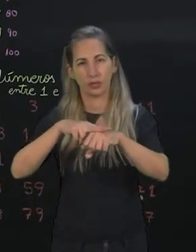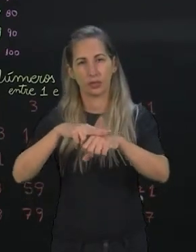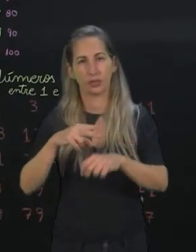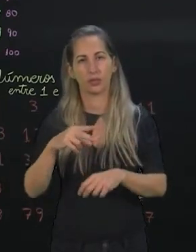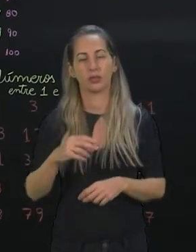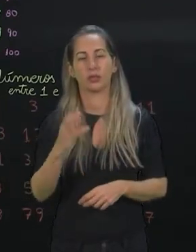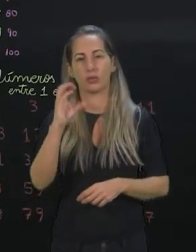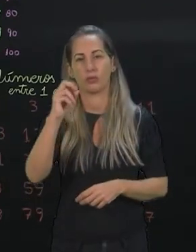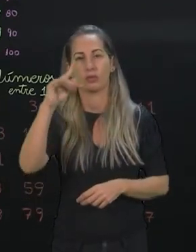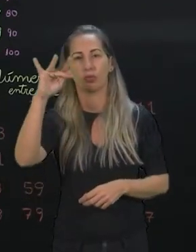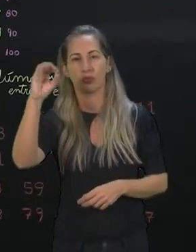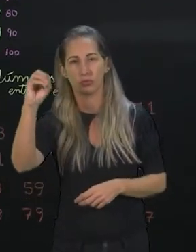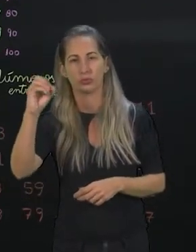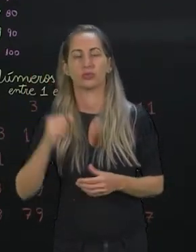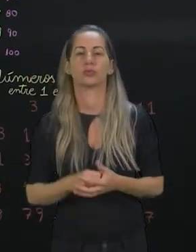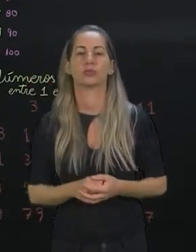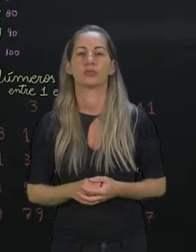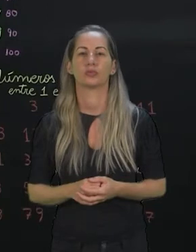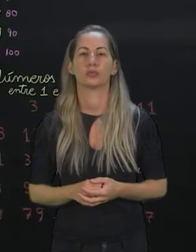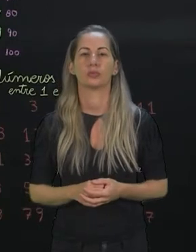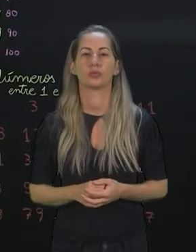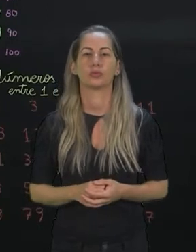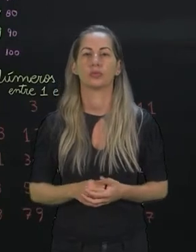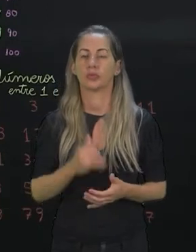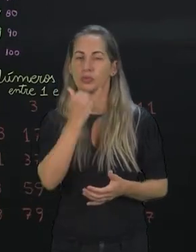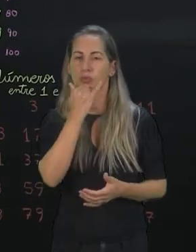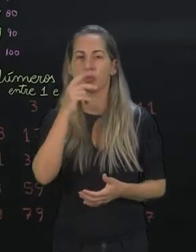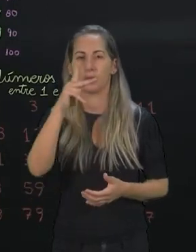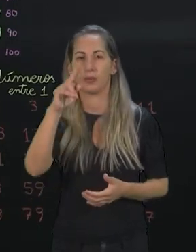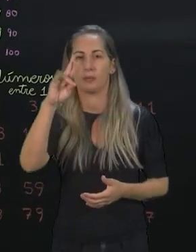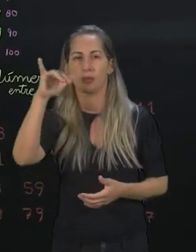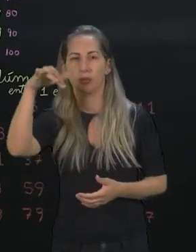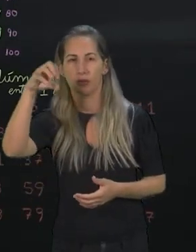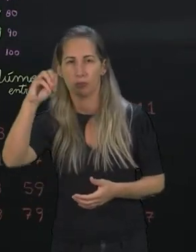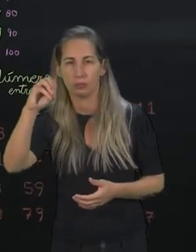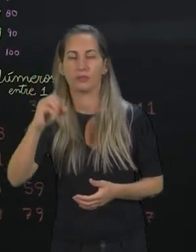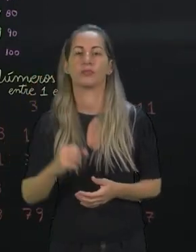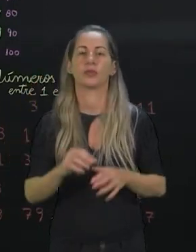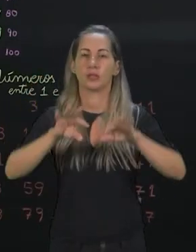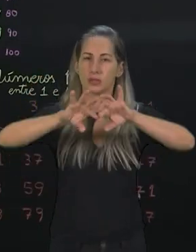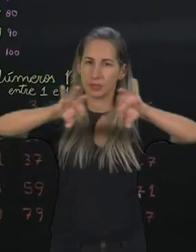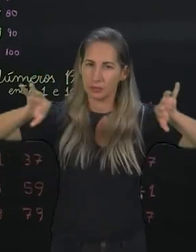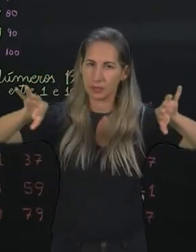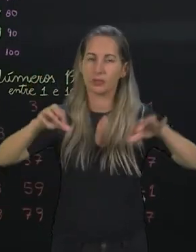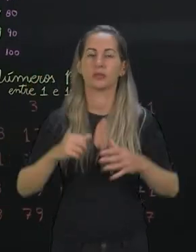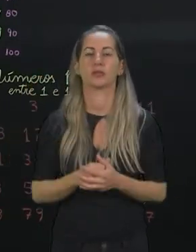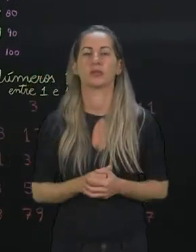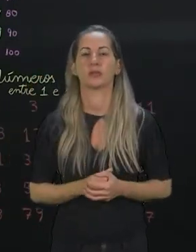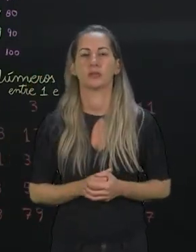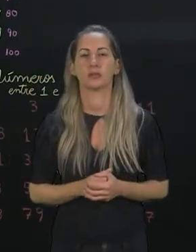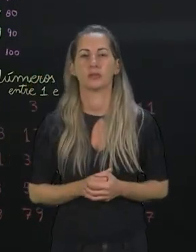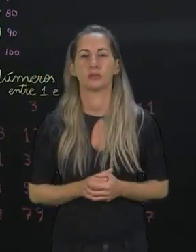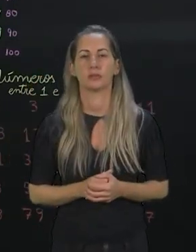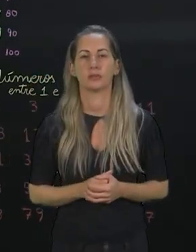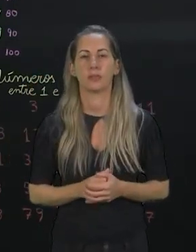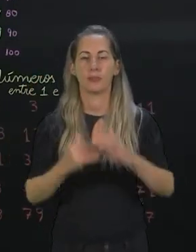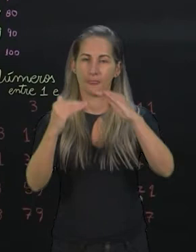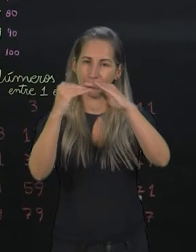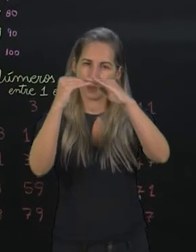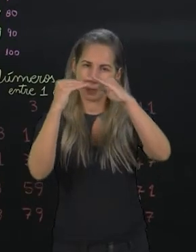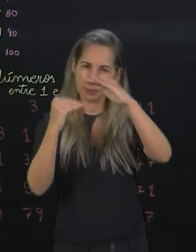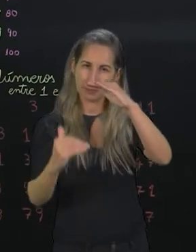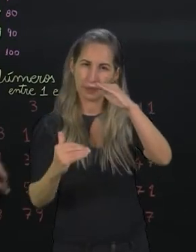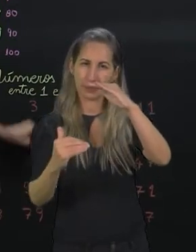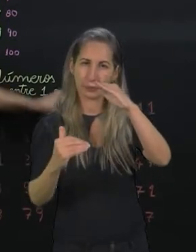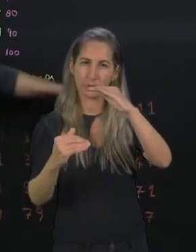números compostos, são os números primos, onde nós separamos aqui a parte, tá? Aqui embaixo,